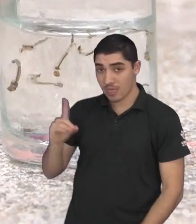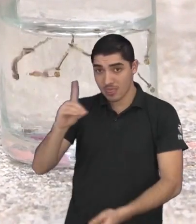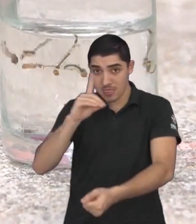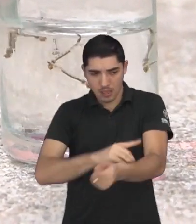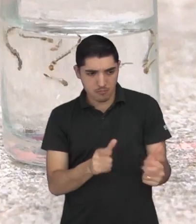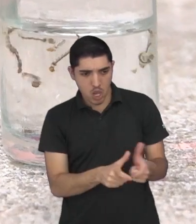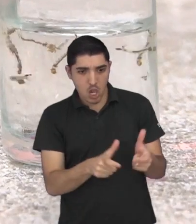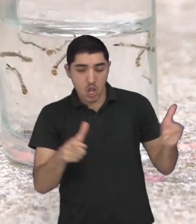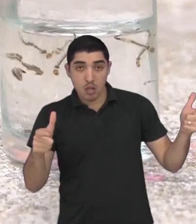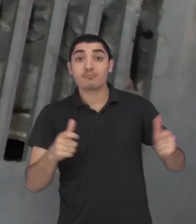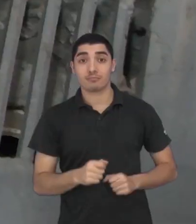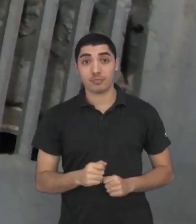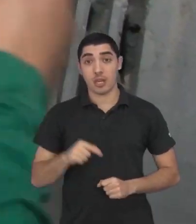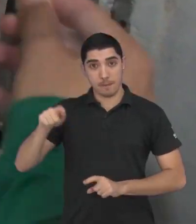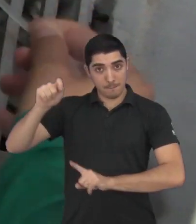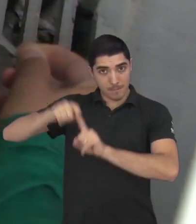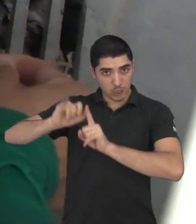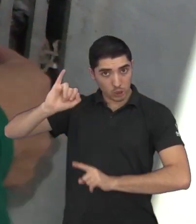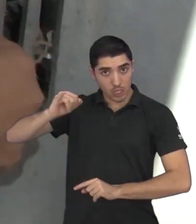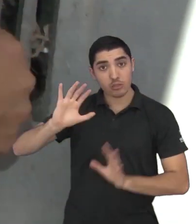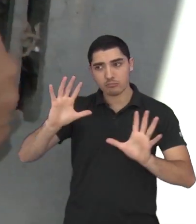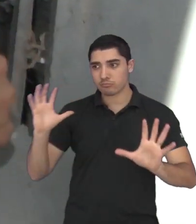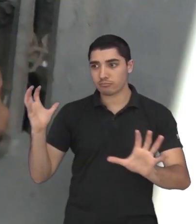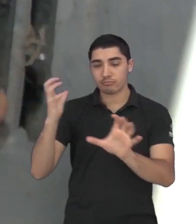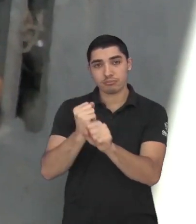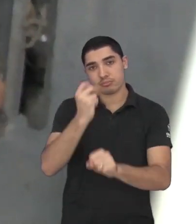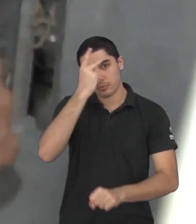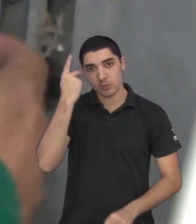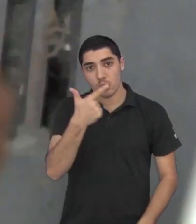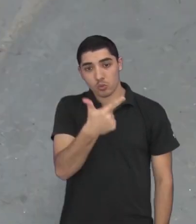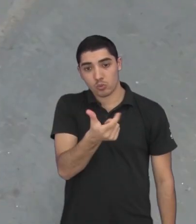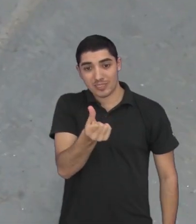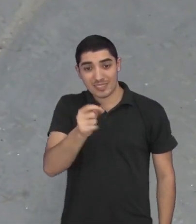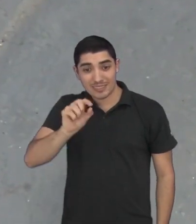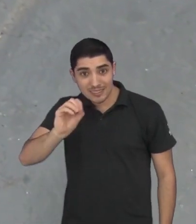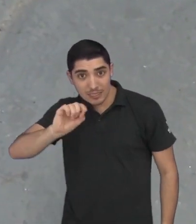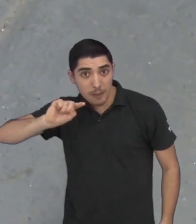estimular as empresas para participarem. Em São José dos Campos, a